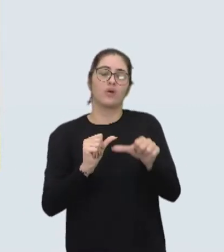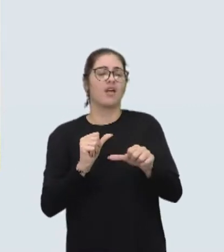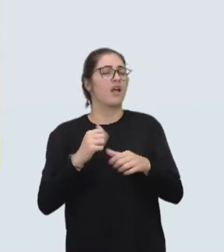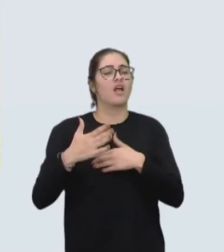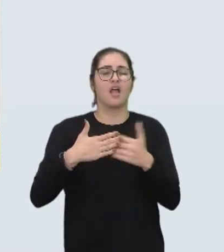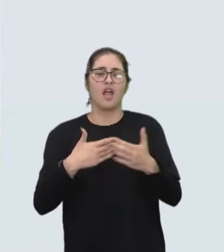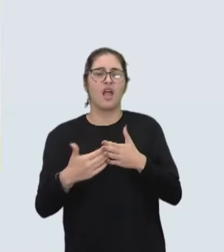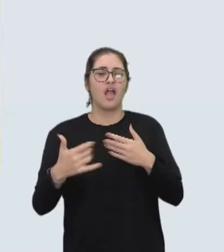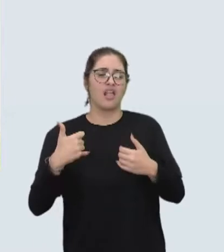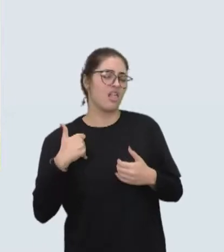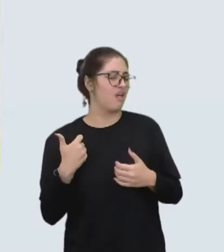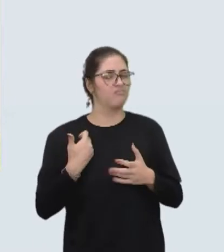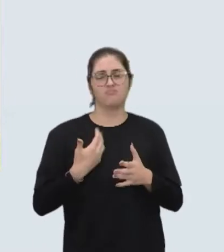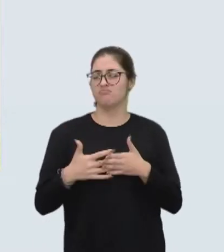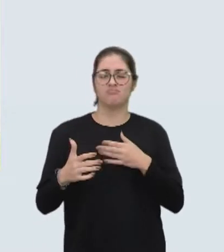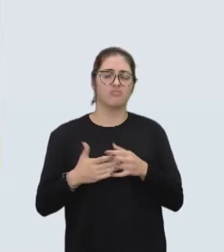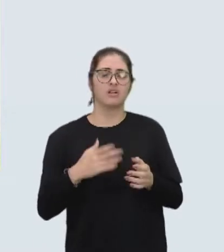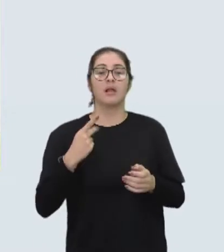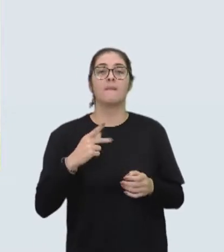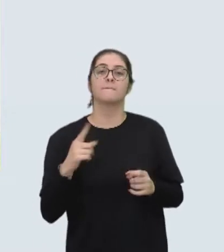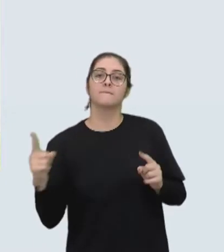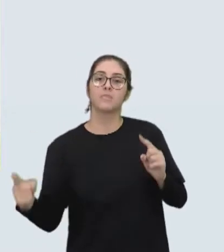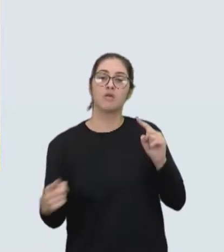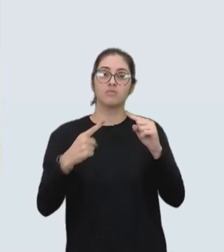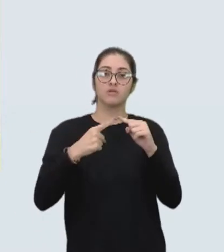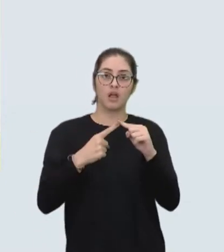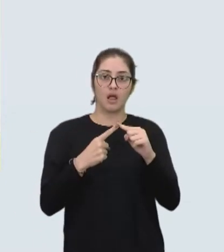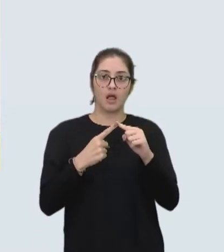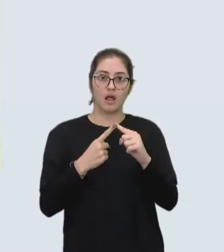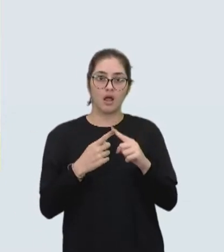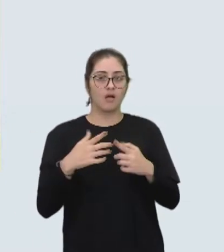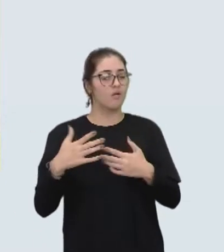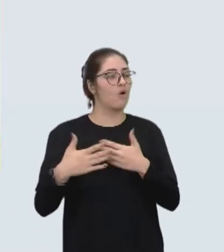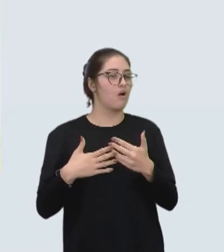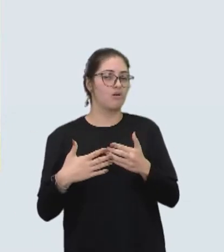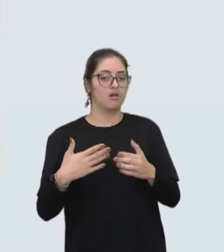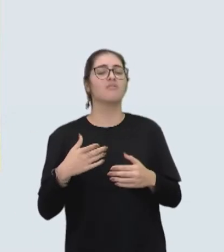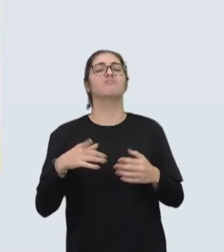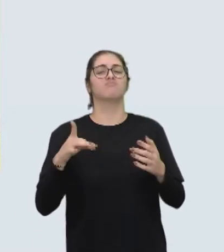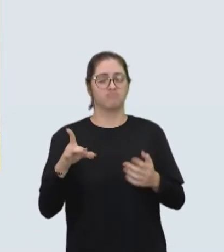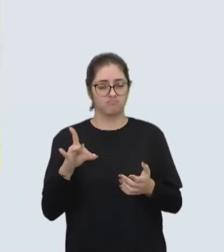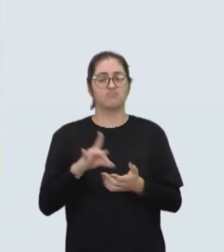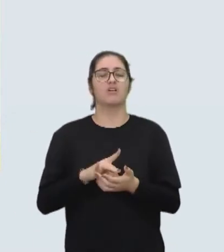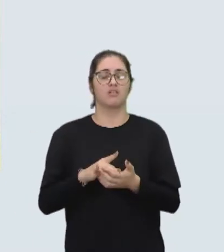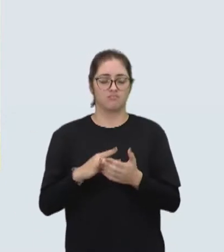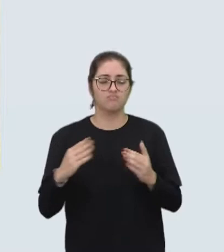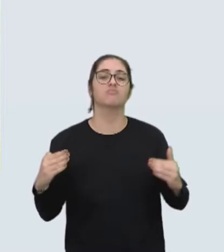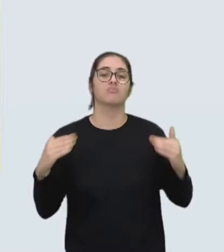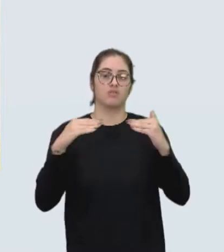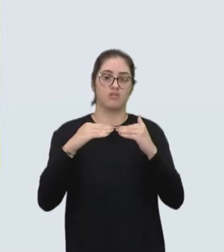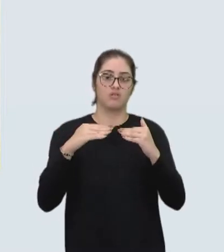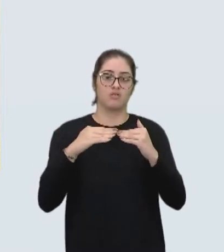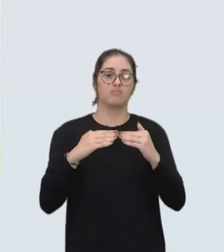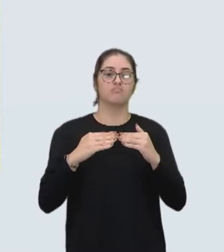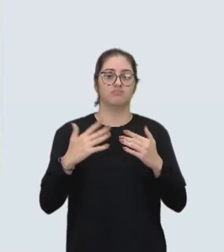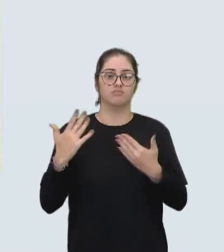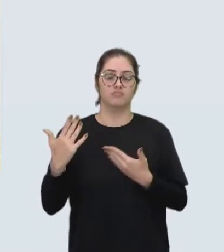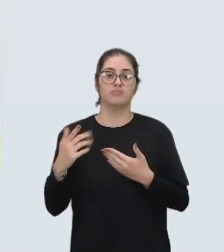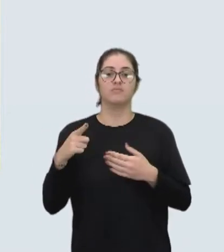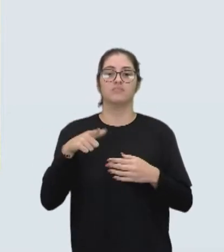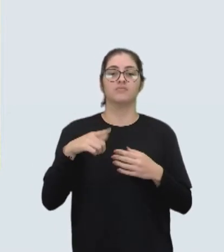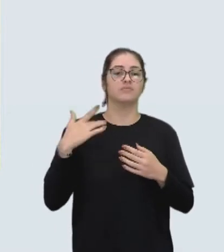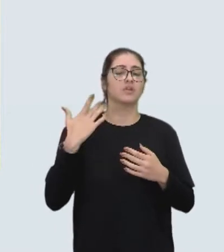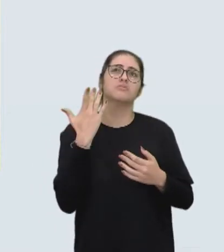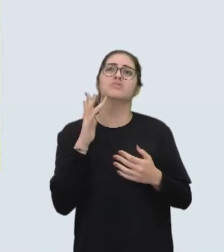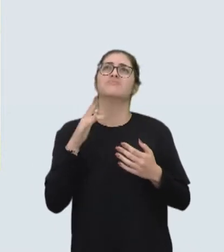estamos sempre buscando os nossos objetivos, e sejam eles quais forem. Absolutamente. Como eu disse, quando eu comecei com música, eu não sabia